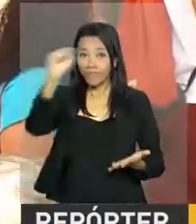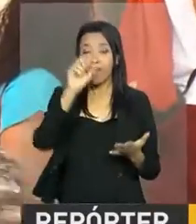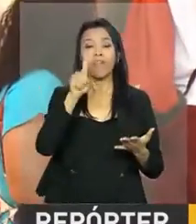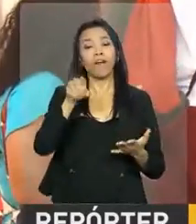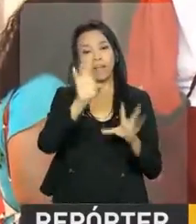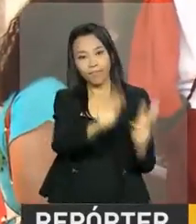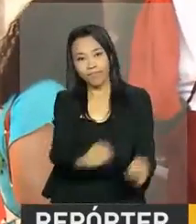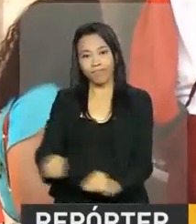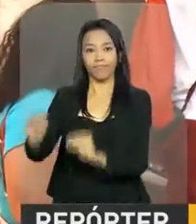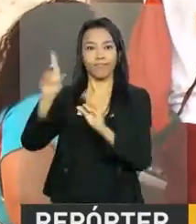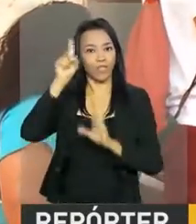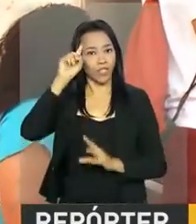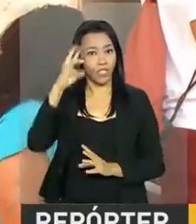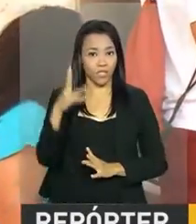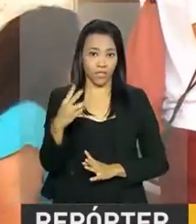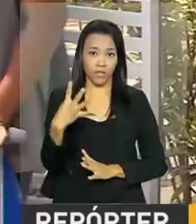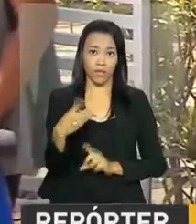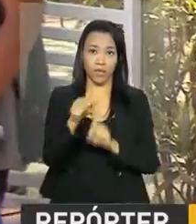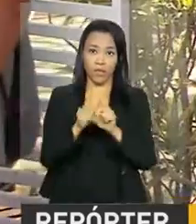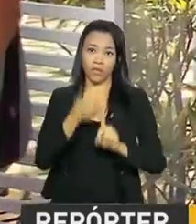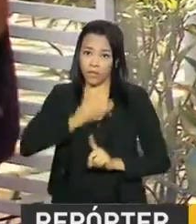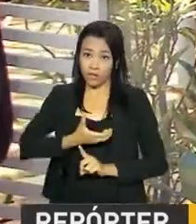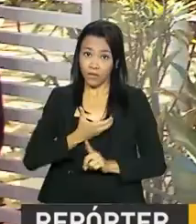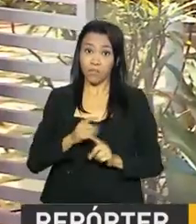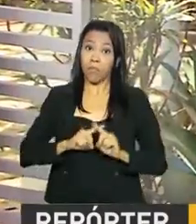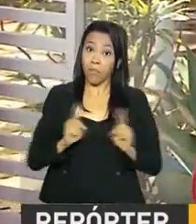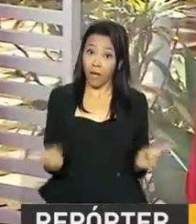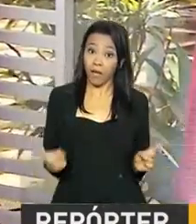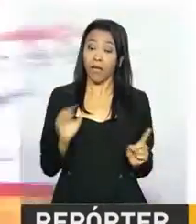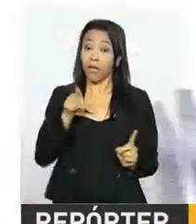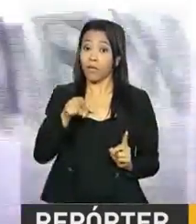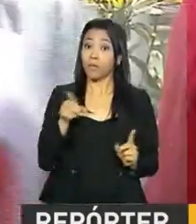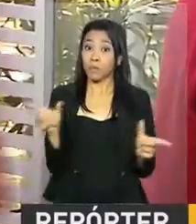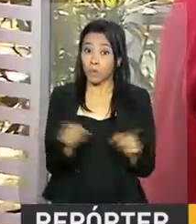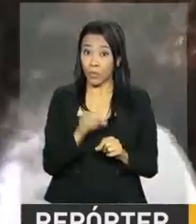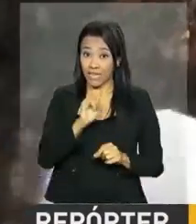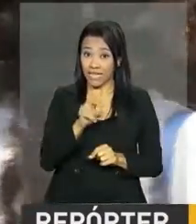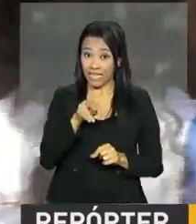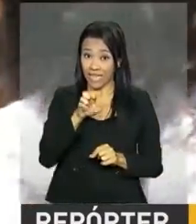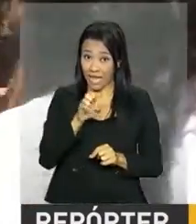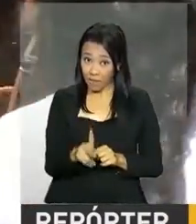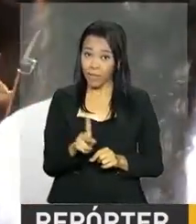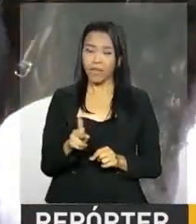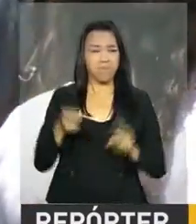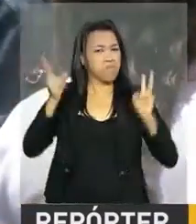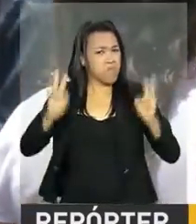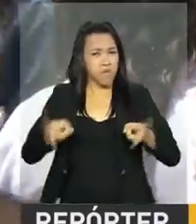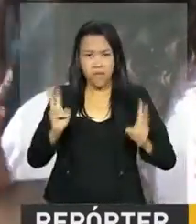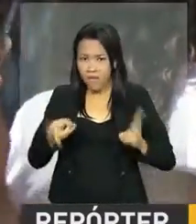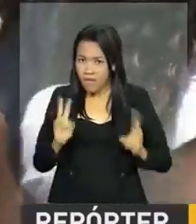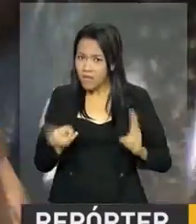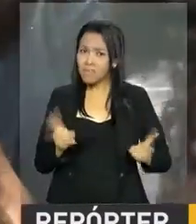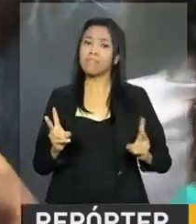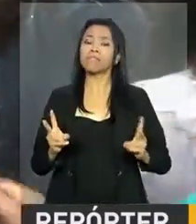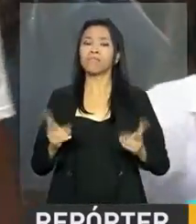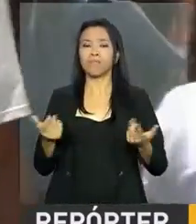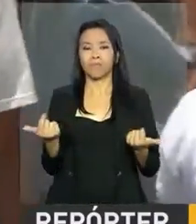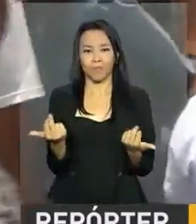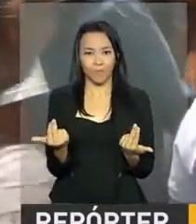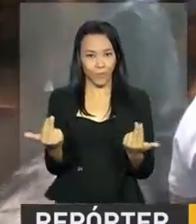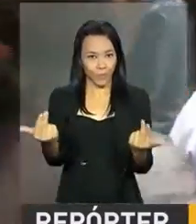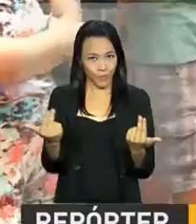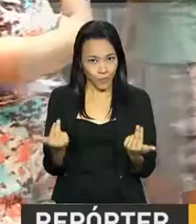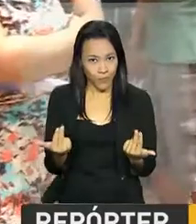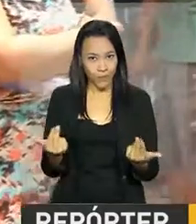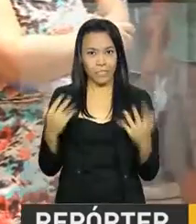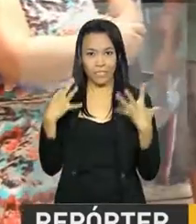dias 3 e 4 de dezembro. Porém, segundo o INEP, os itens são equivalentes, o que garante a